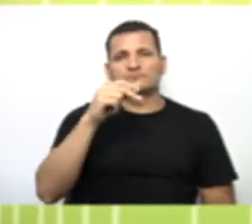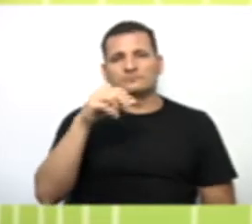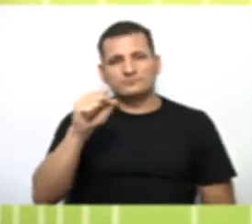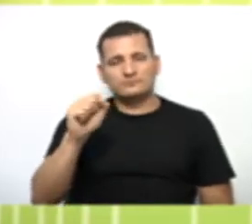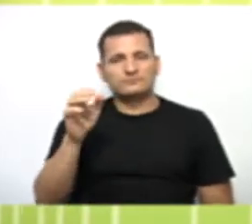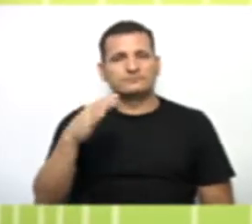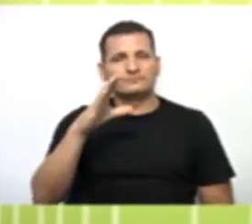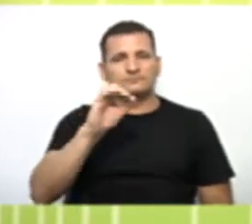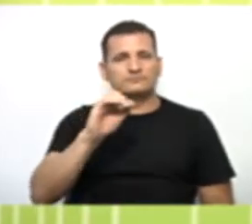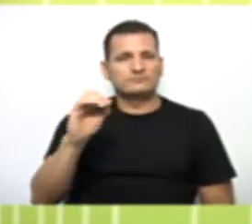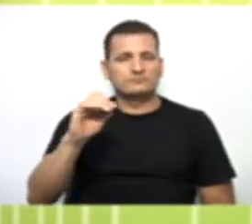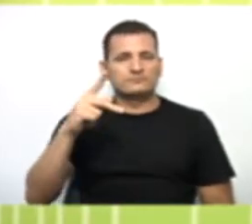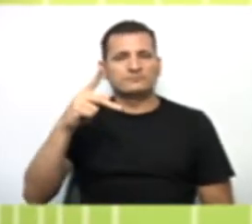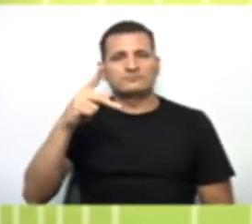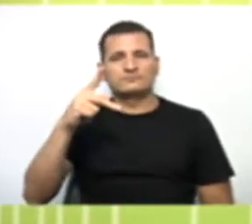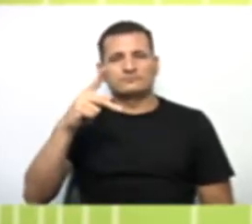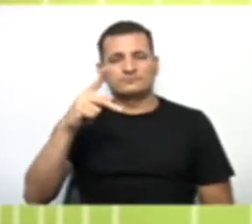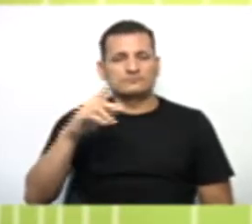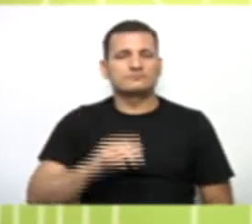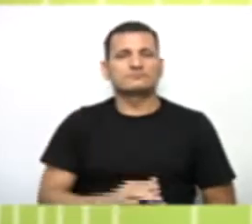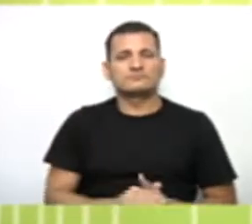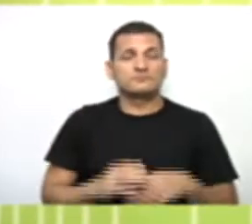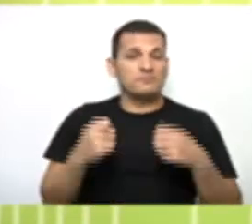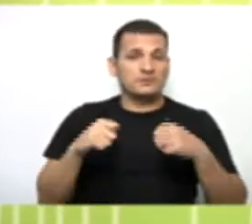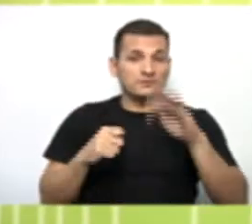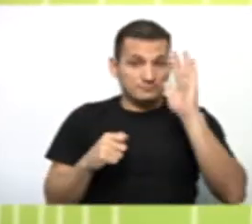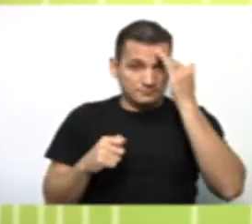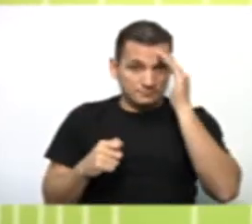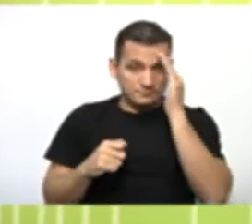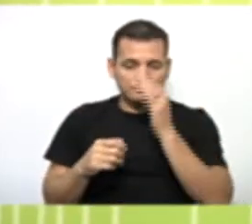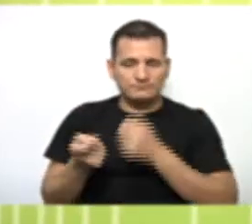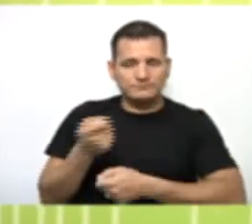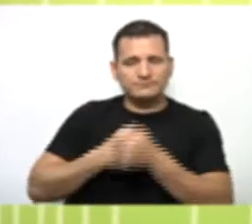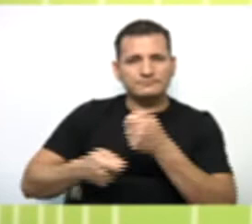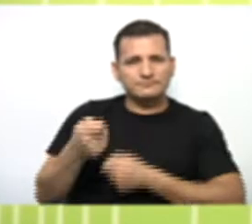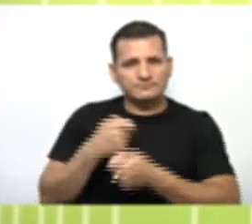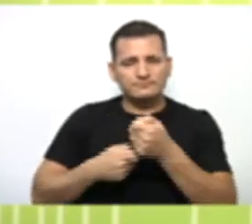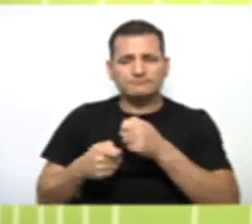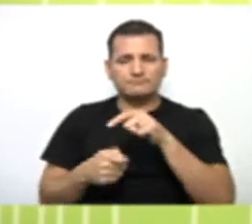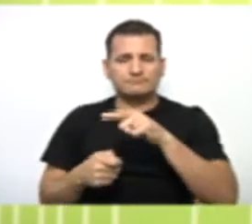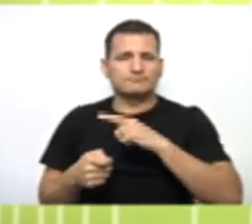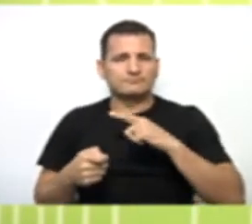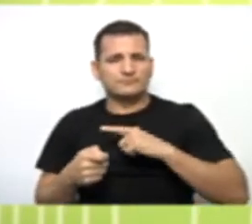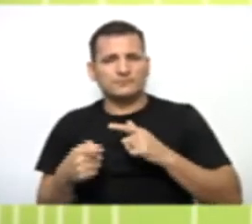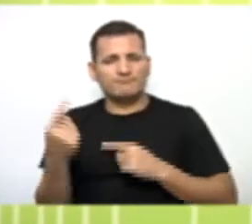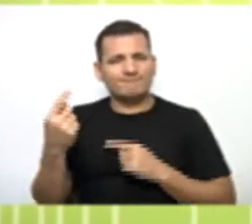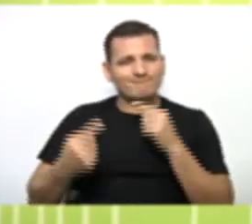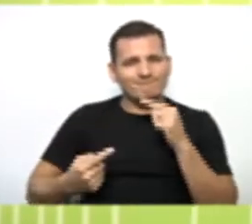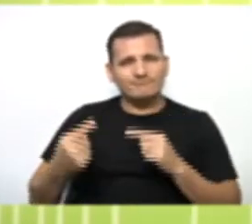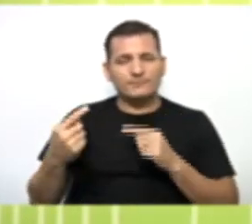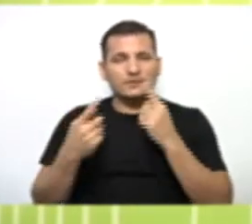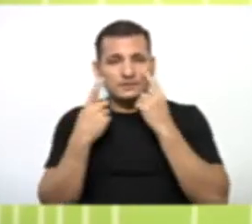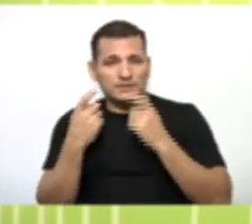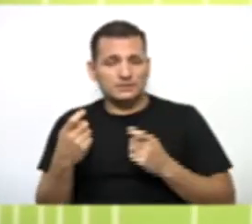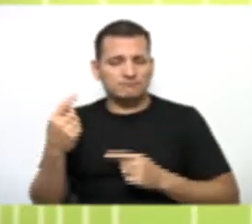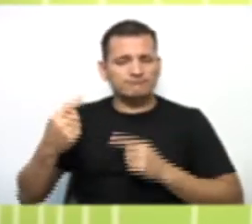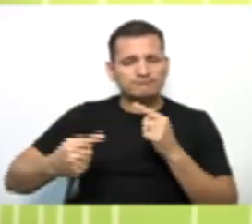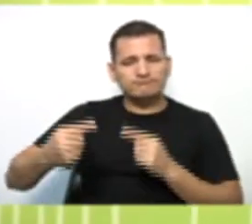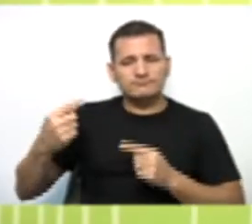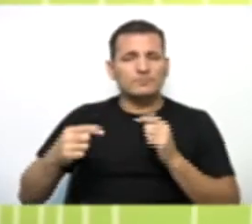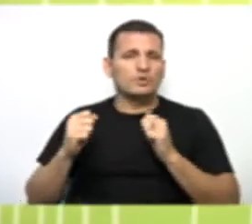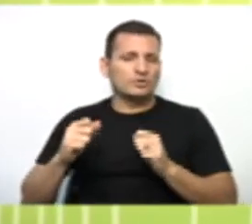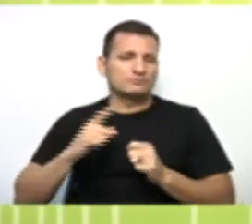pós-cooperativismo. Precisamos entender que durante a negociação estão se travando, claro, alguns interesses, não é? Pode haver até